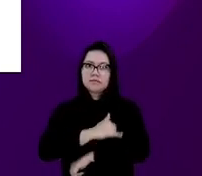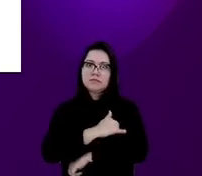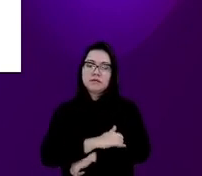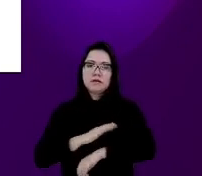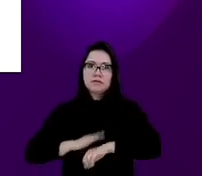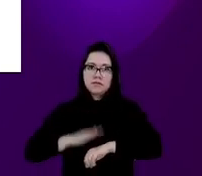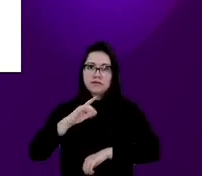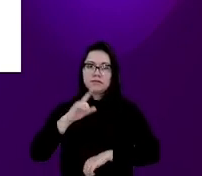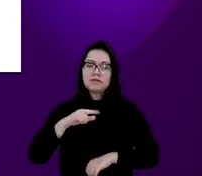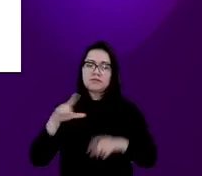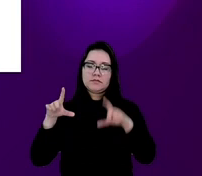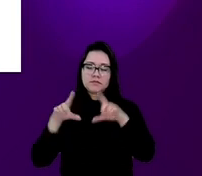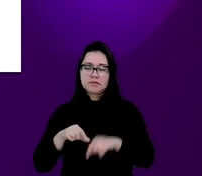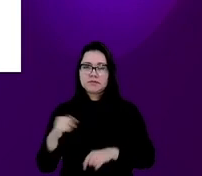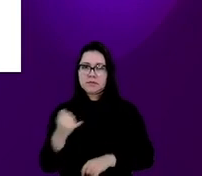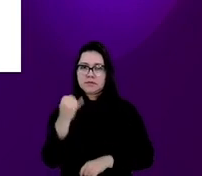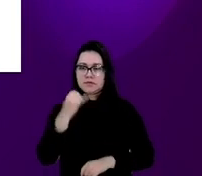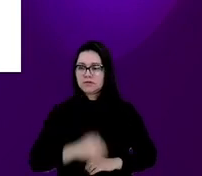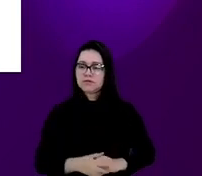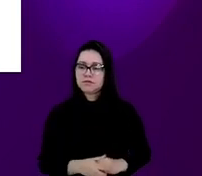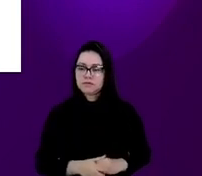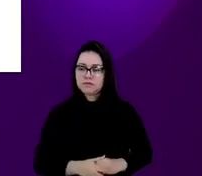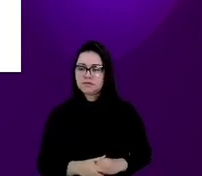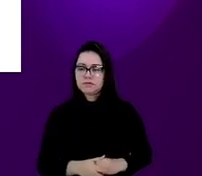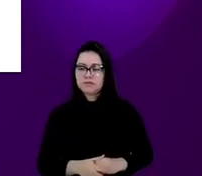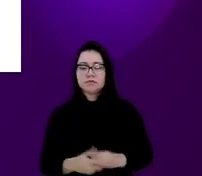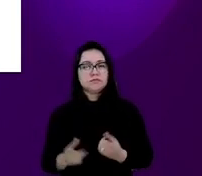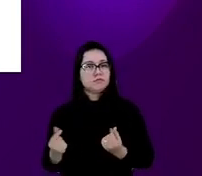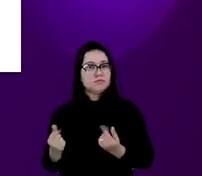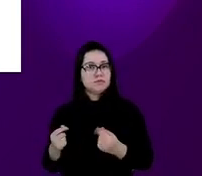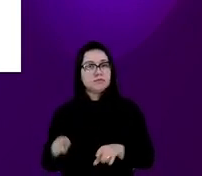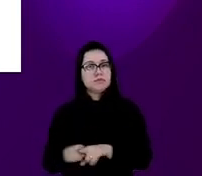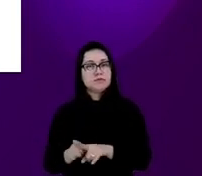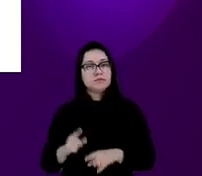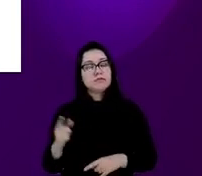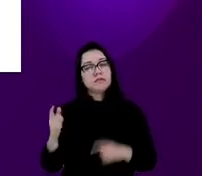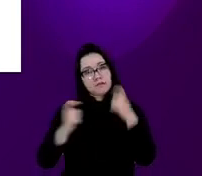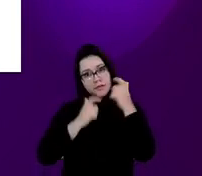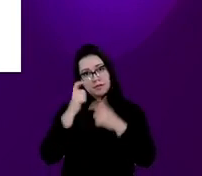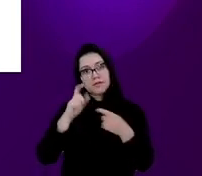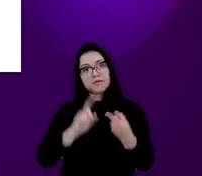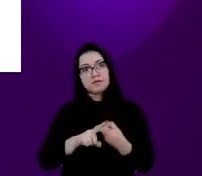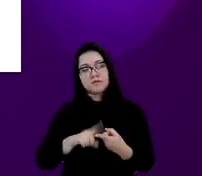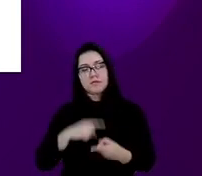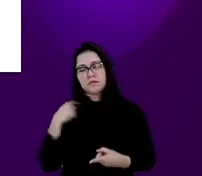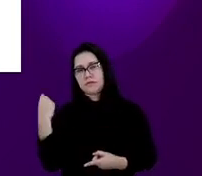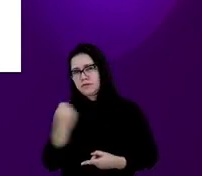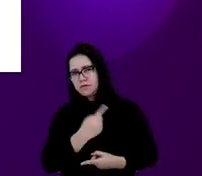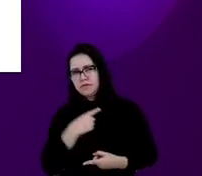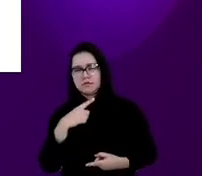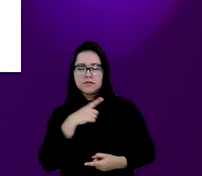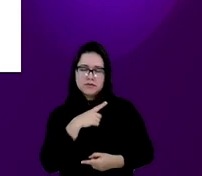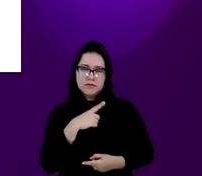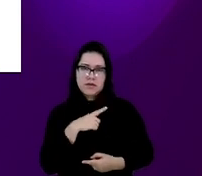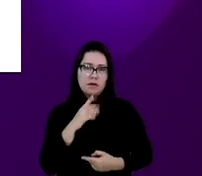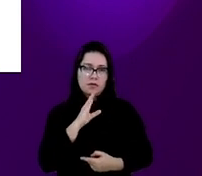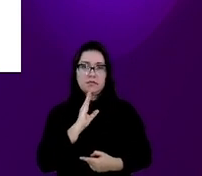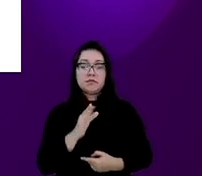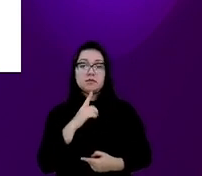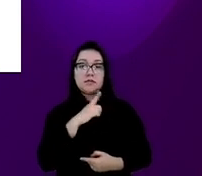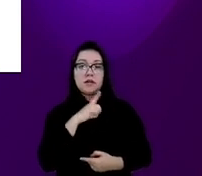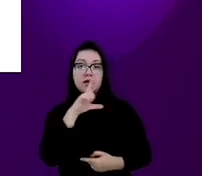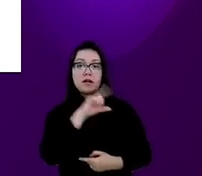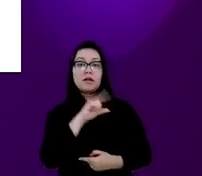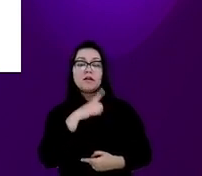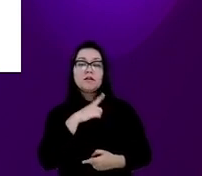diminuição importante. Em termos de custo, isso é uma preocupação para todos nós, principalmente para quem administra